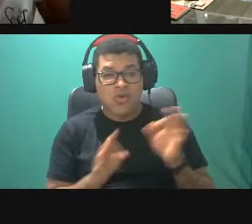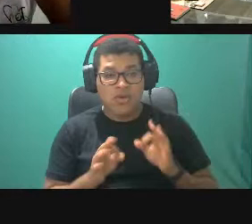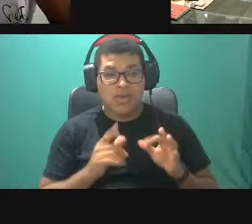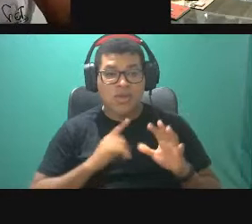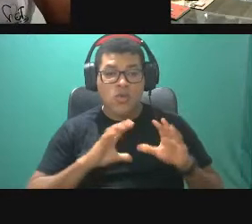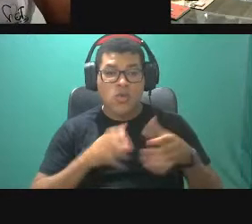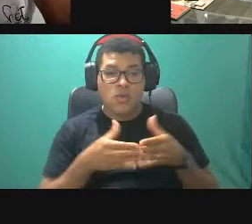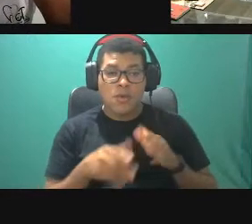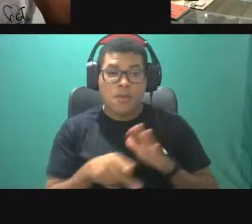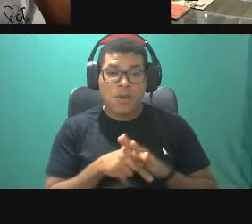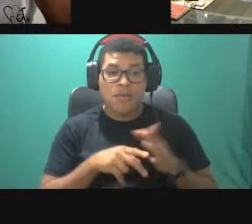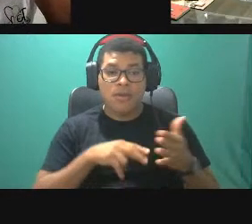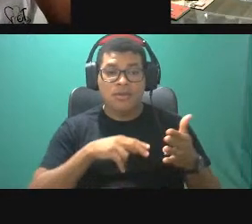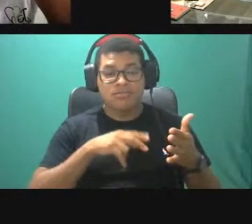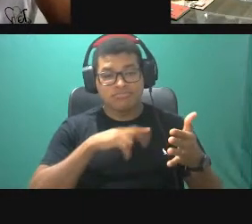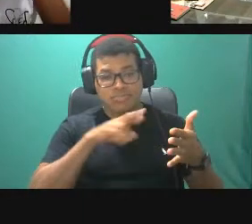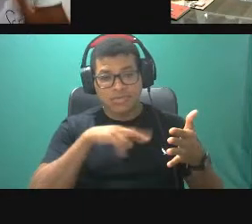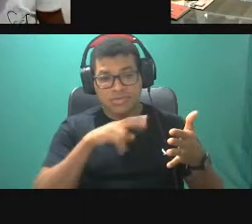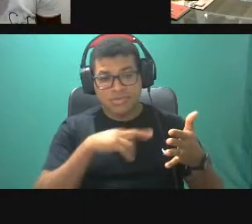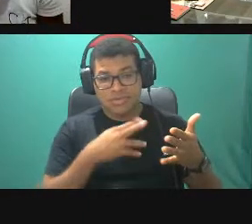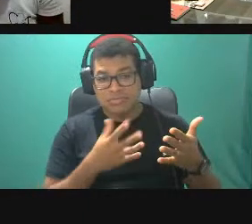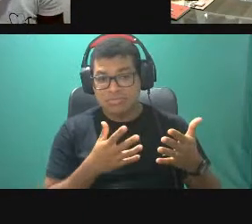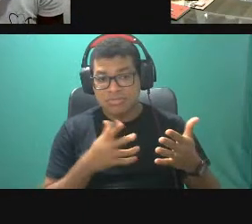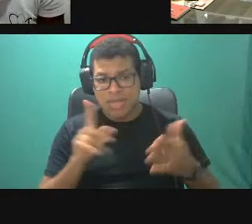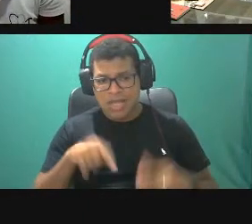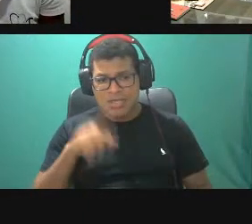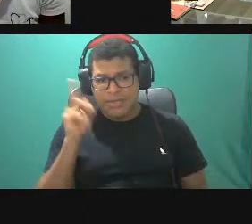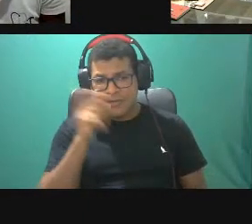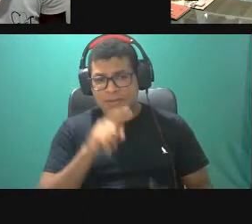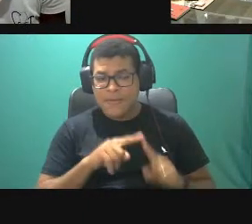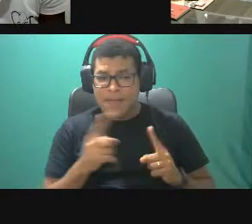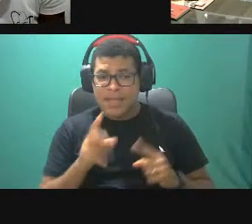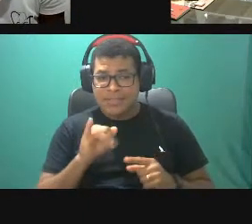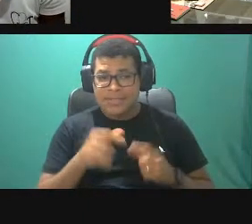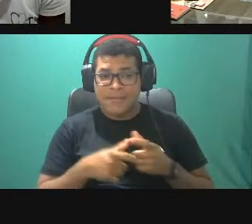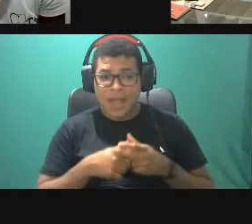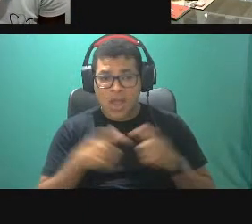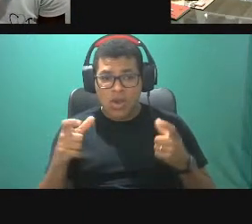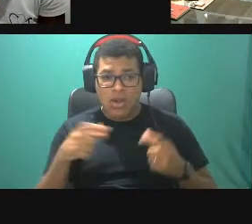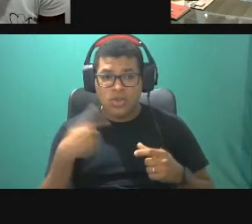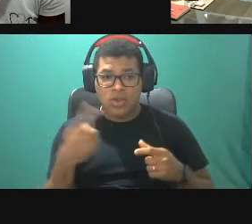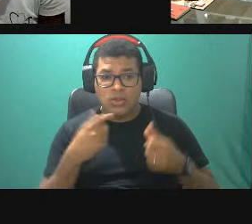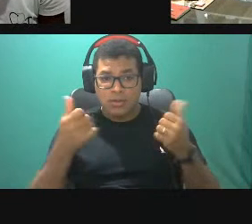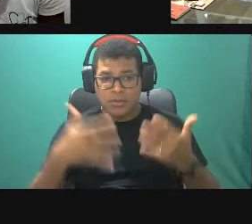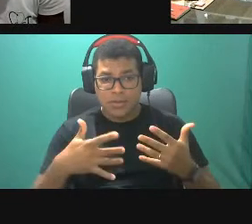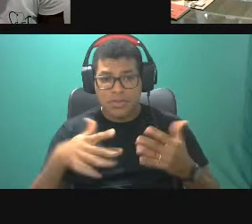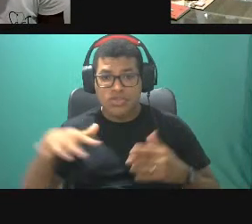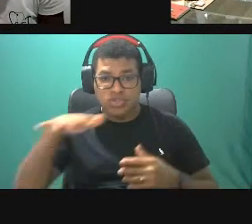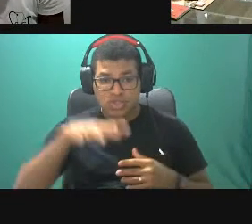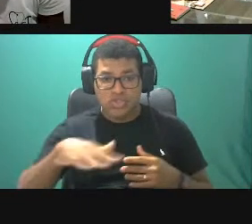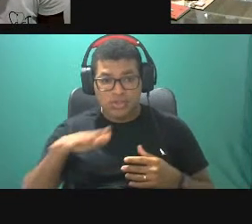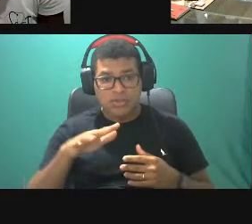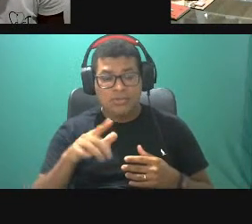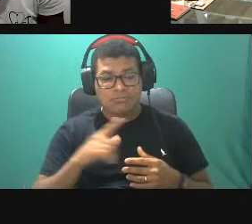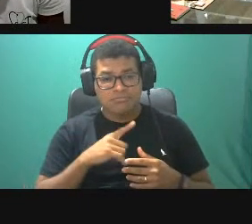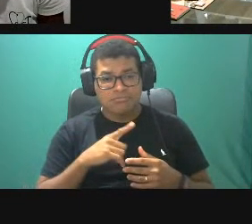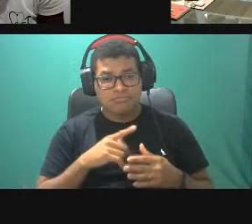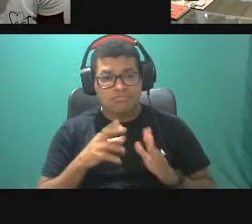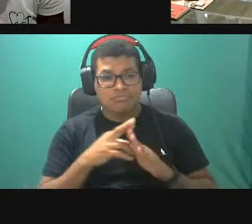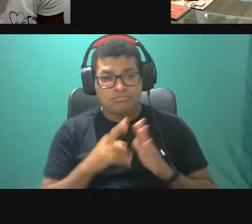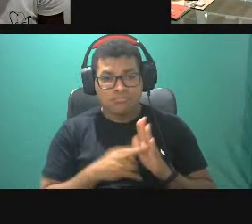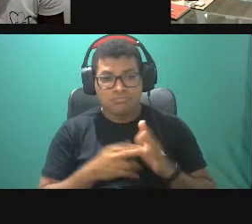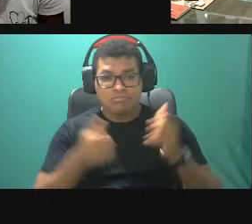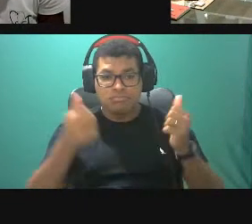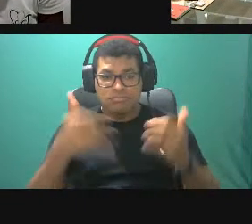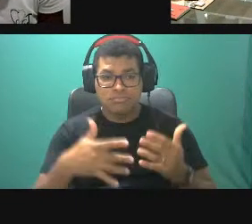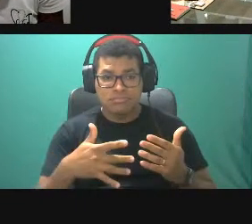perícias, né? Então, é bem difícil, mas se a gente fosse falar numa linha bem geral, assim, via de regra, você tem trabalhos ali